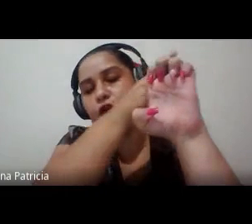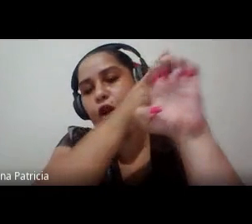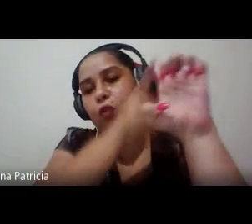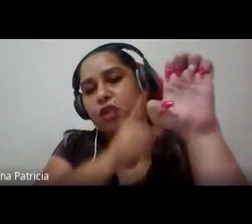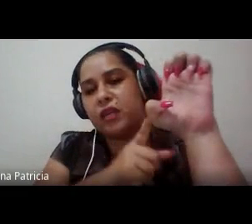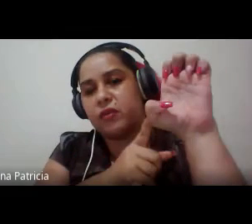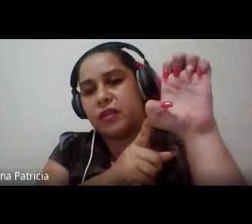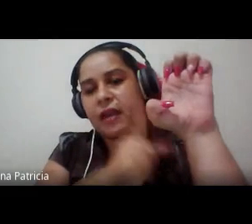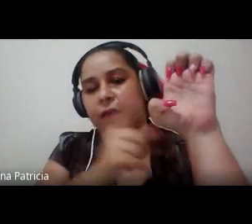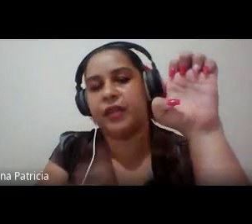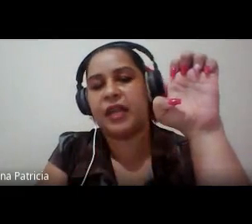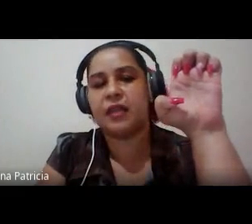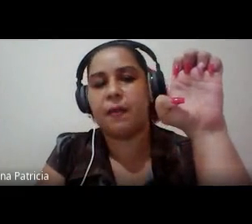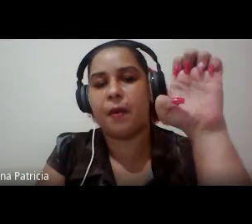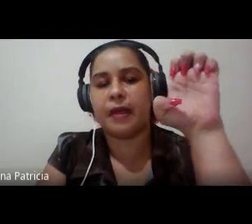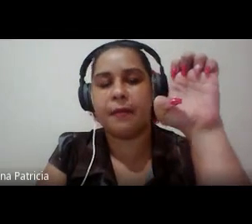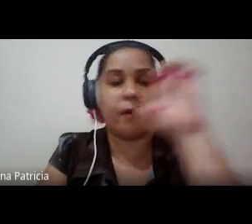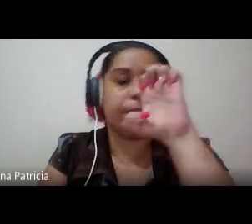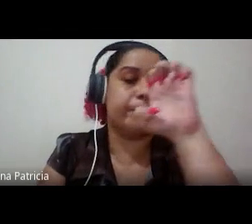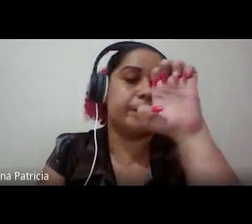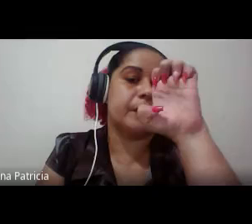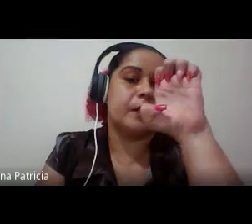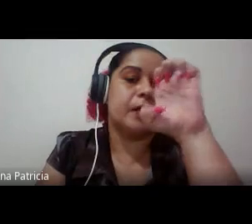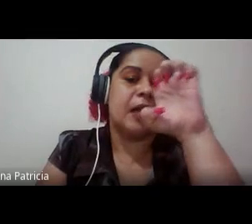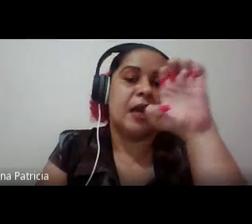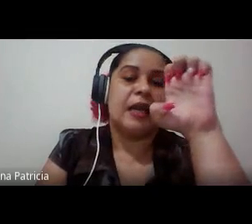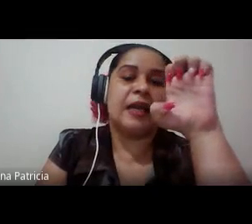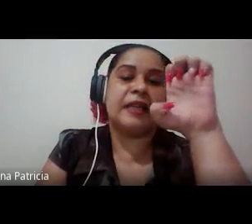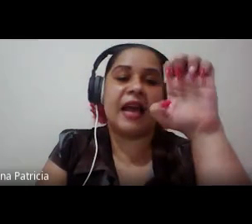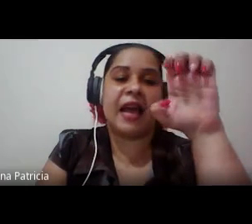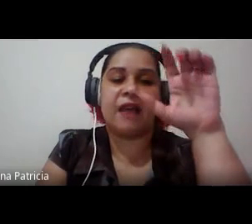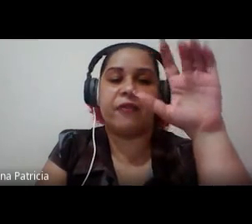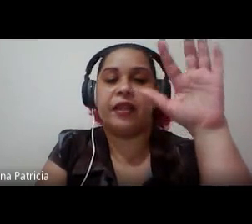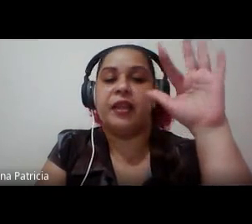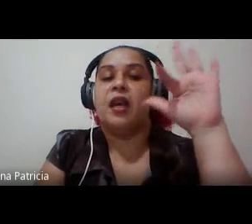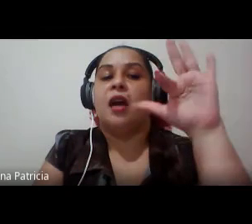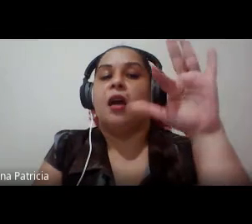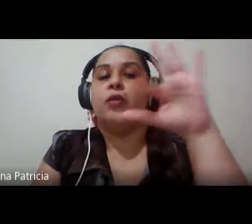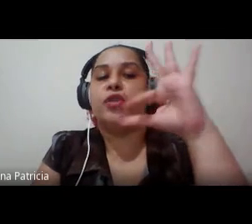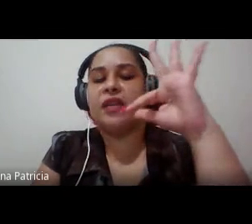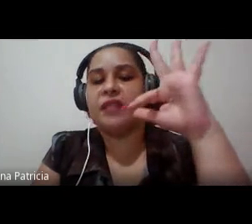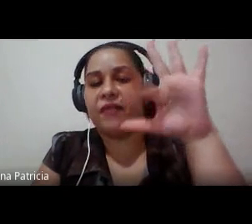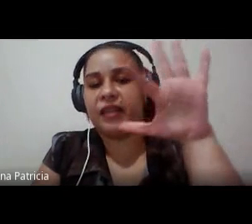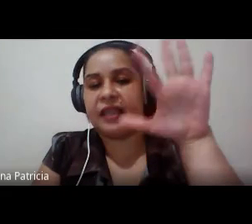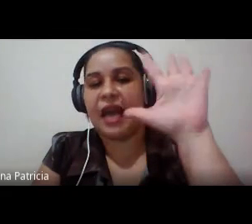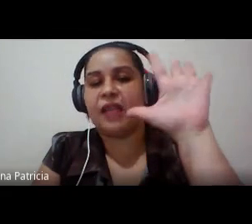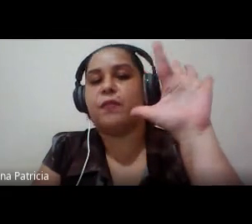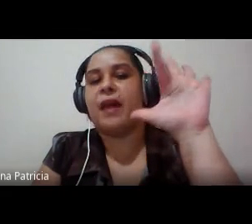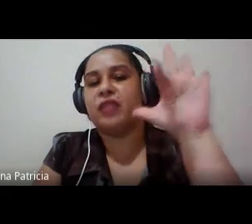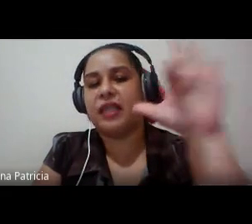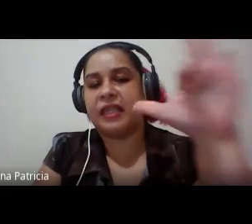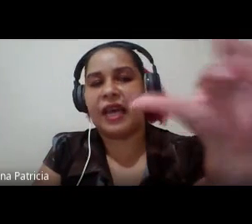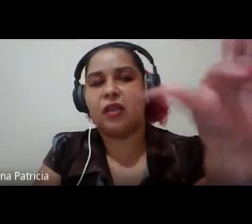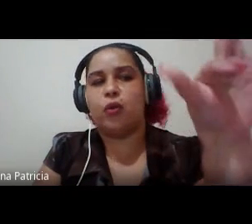dobra só os dedos, tá? Em direção à palma da mão. Letra F, os dedos levantados,